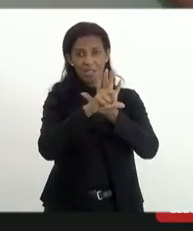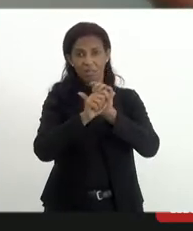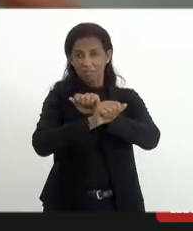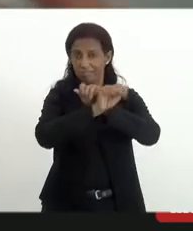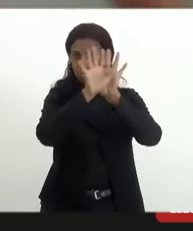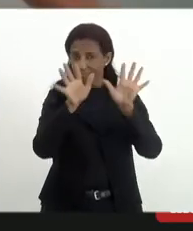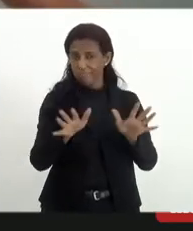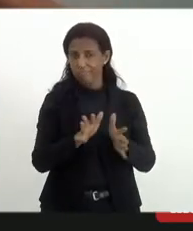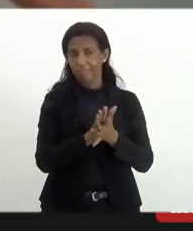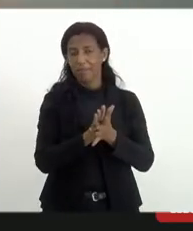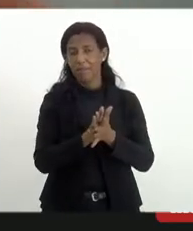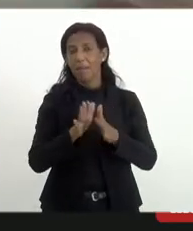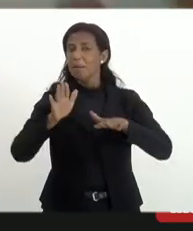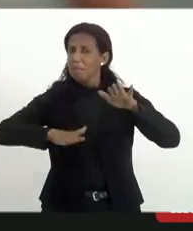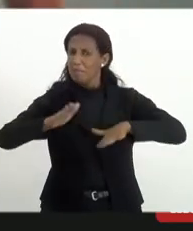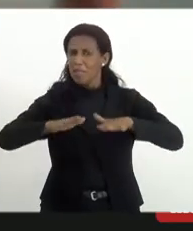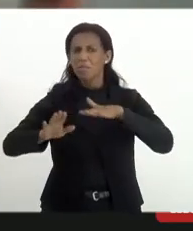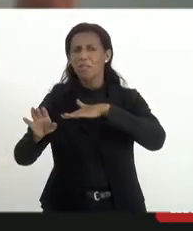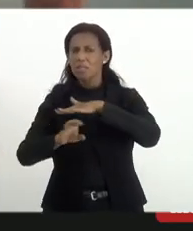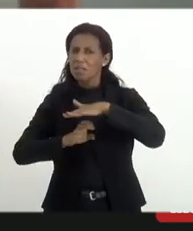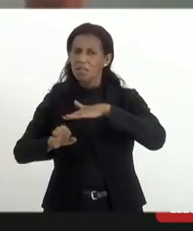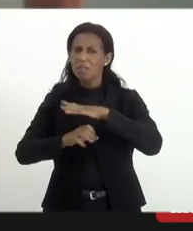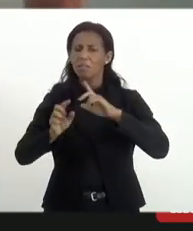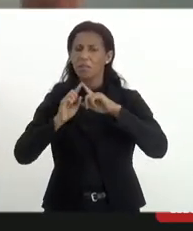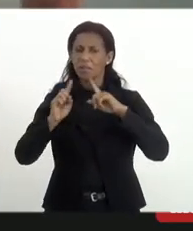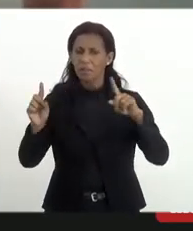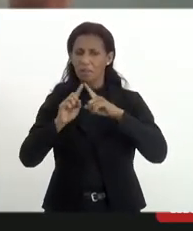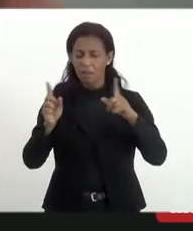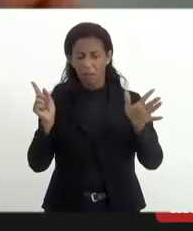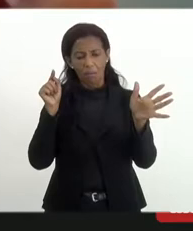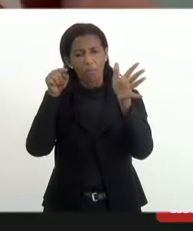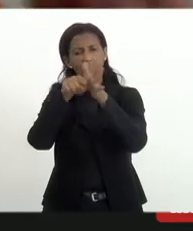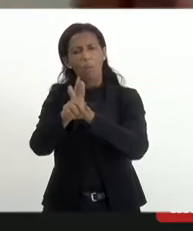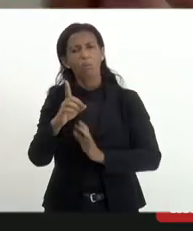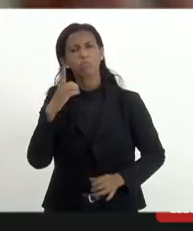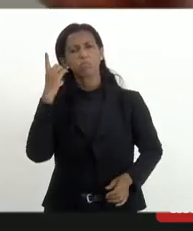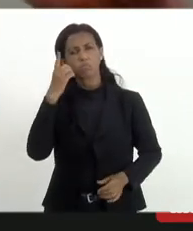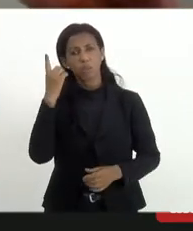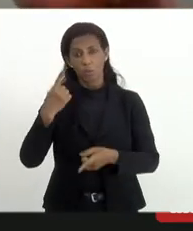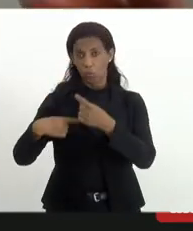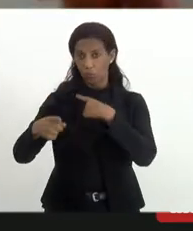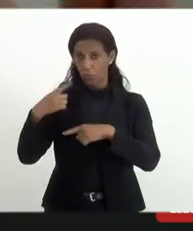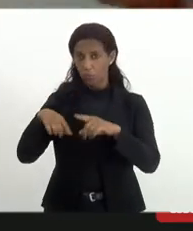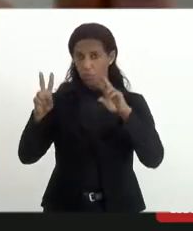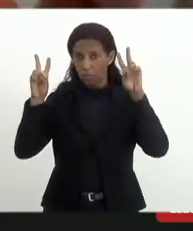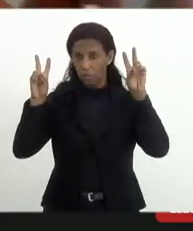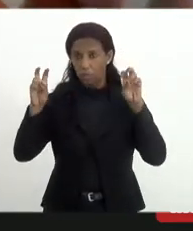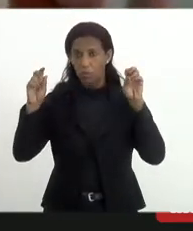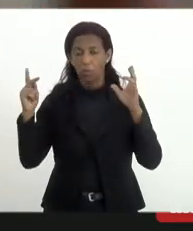clara. Ainda assim, as empresas questionam. E aí eu quero dizer assim para os deputados, eu estou voltando ao assunto do que aconteceu em